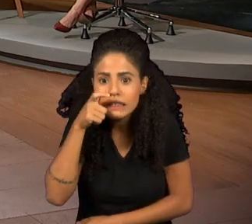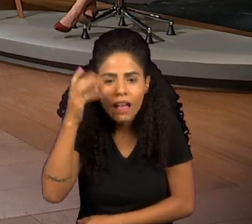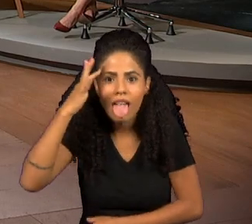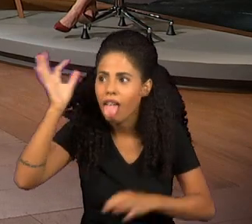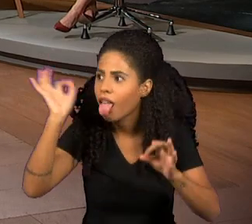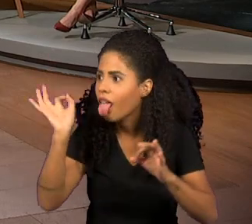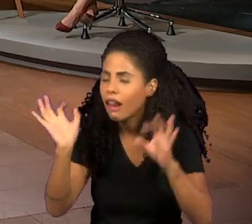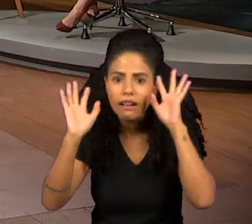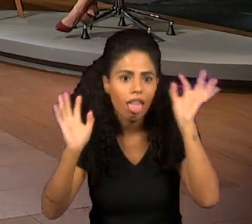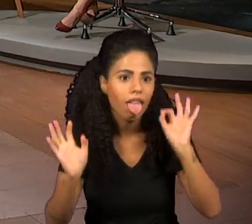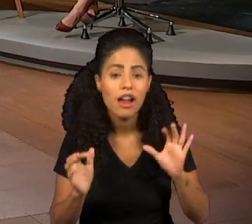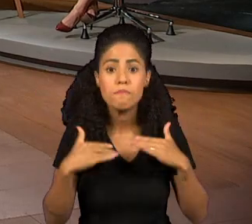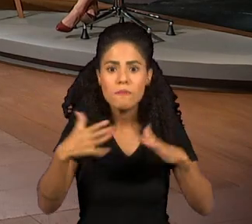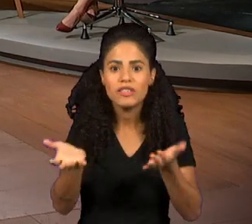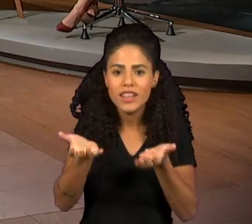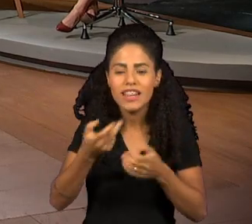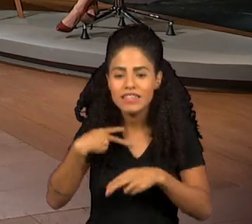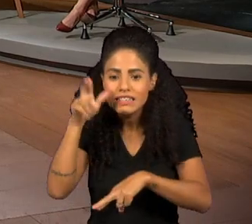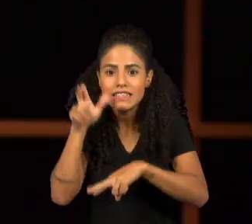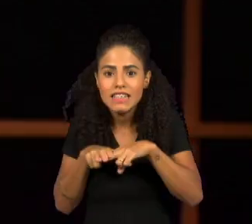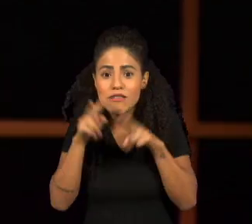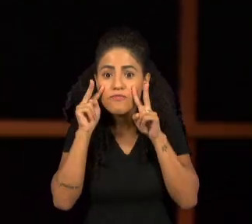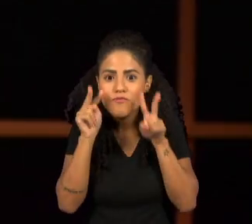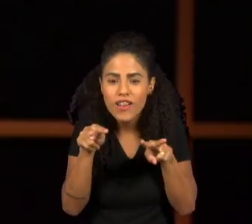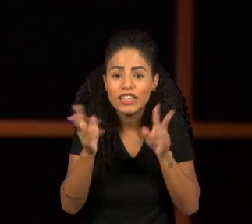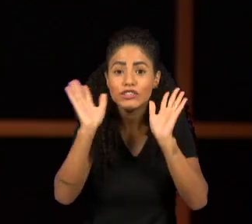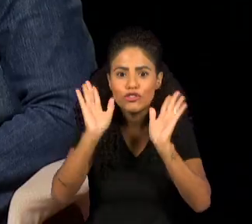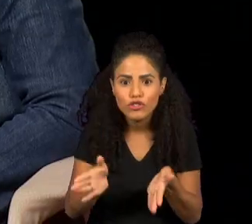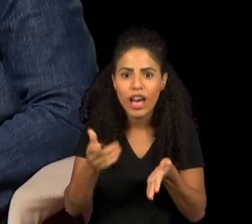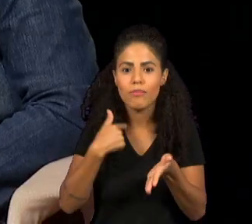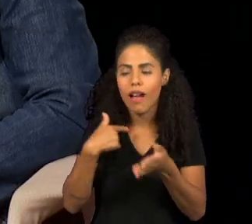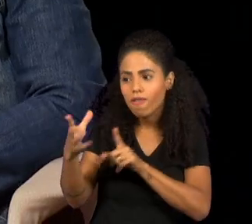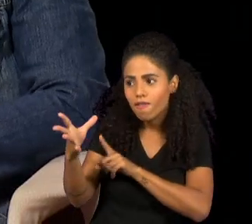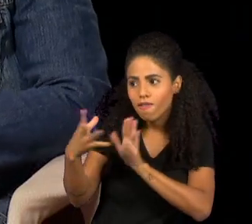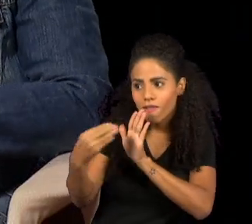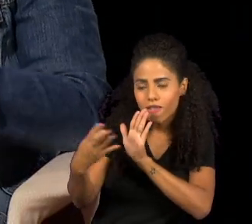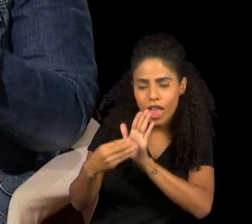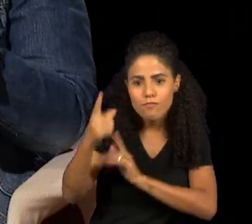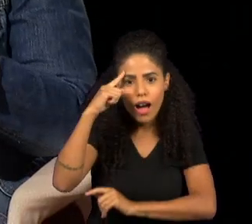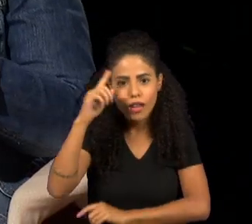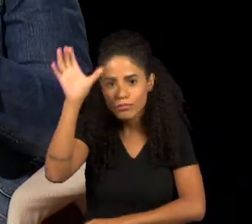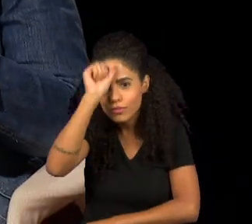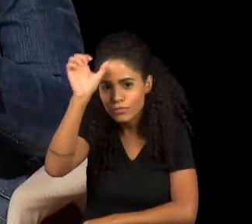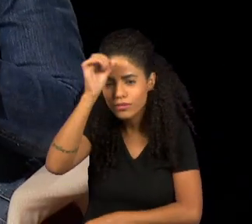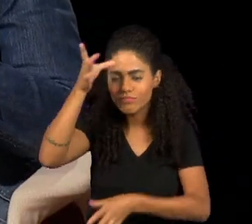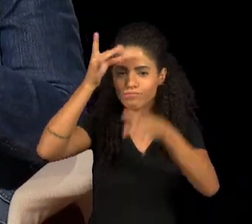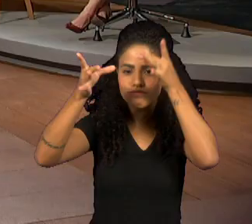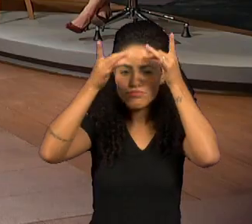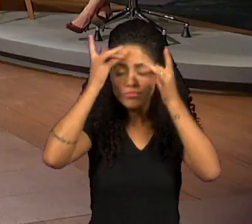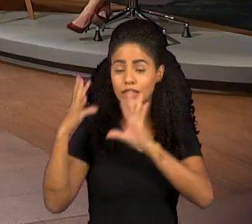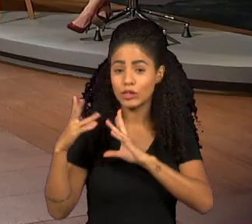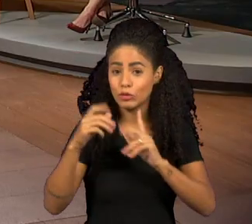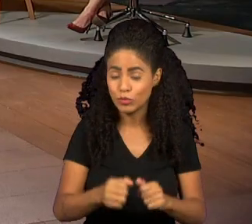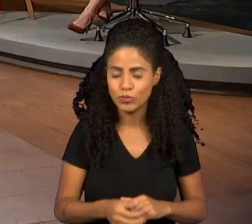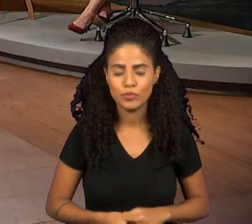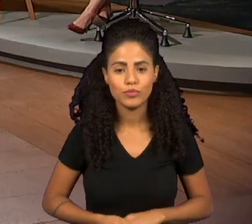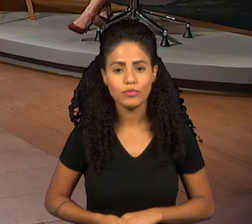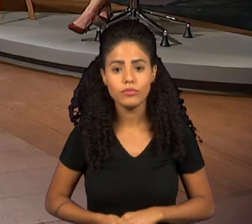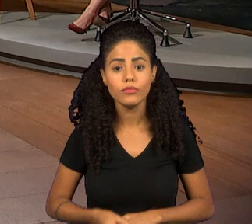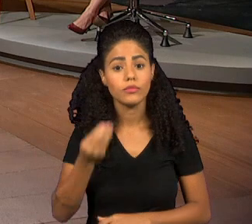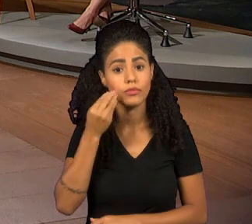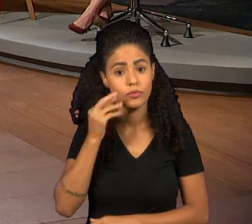nada, mas eu estava lá. Grandes referências já, não né? é? Mas a gente teve, em Rio Claro, teve um